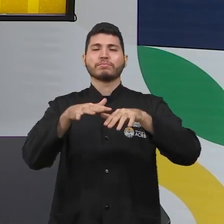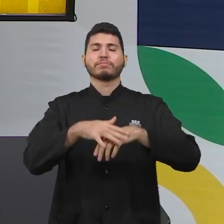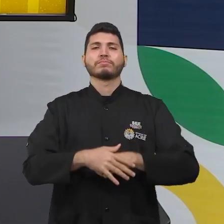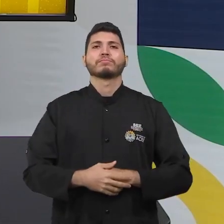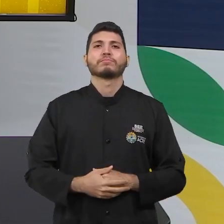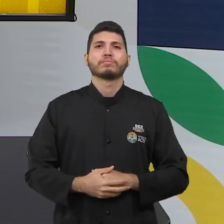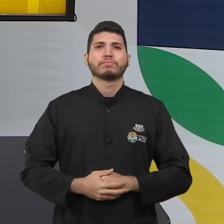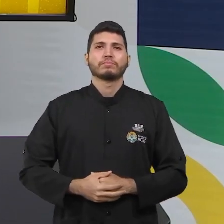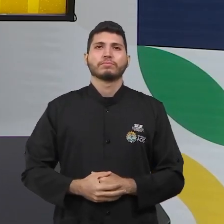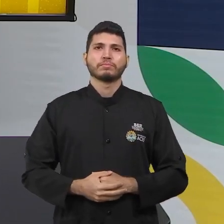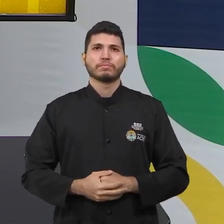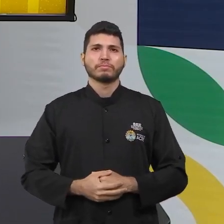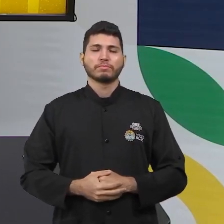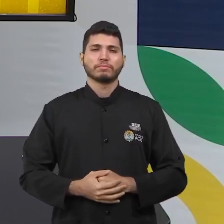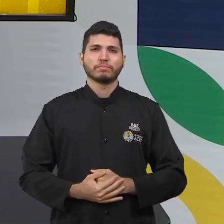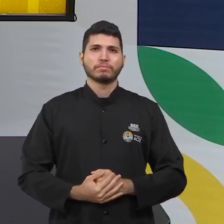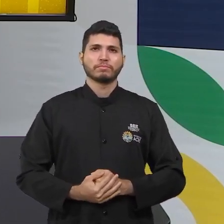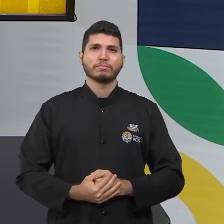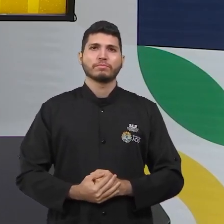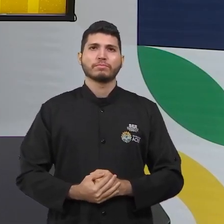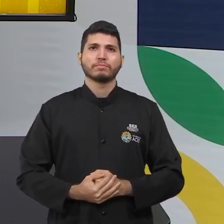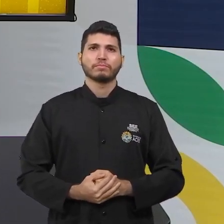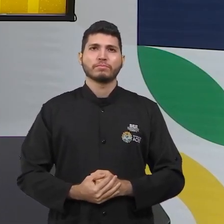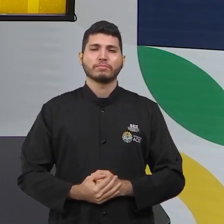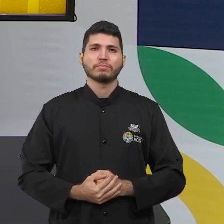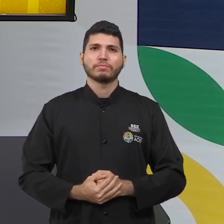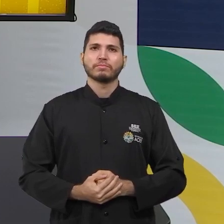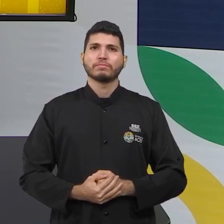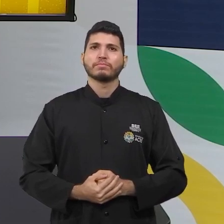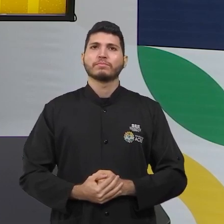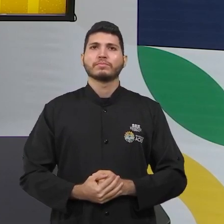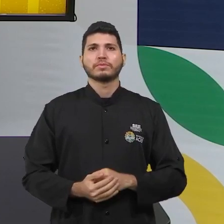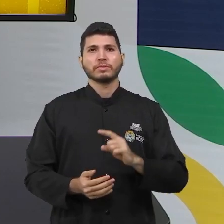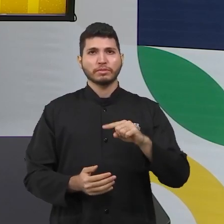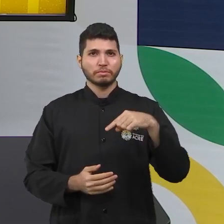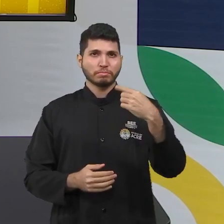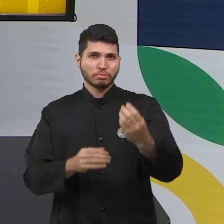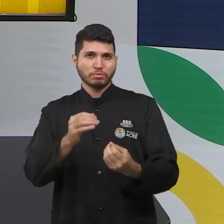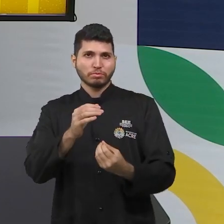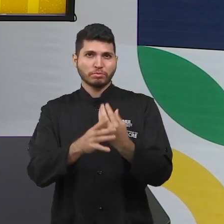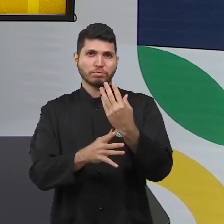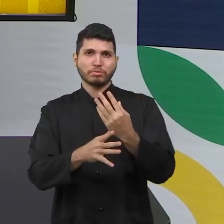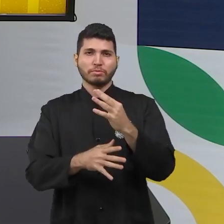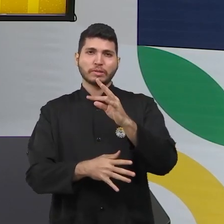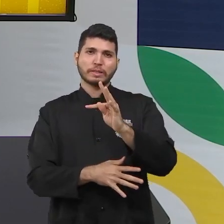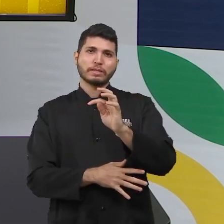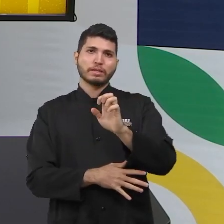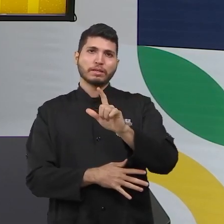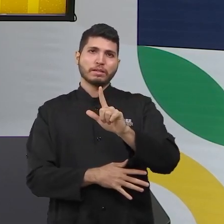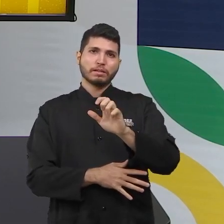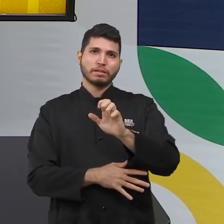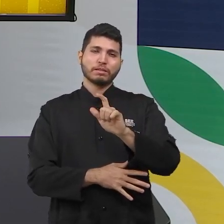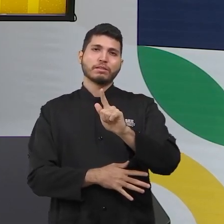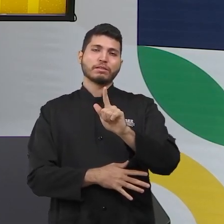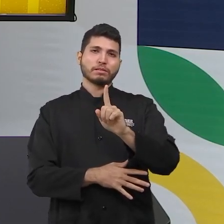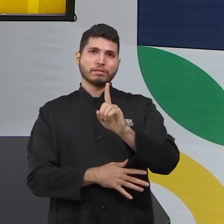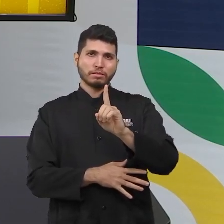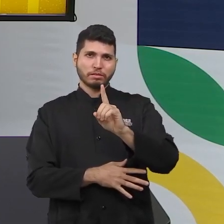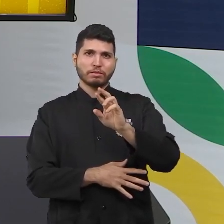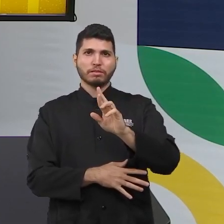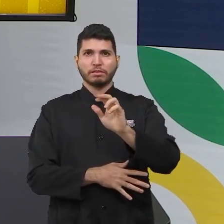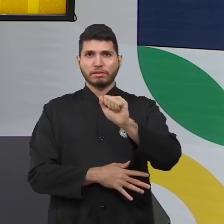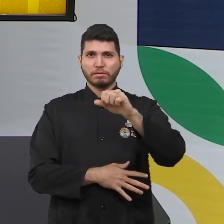daí que veio a teledramaturgia. Mas nós vamos entender melhor nesse vídeo que vocês vão